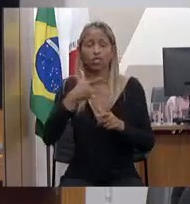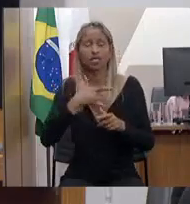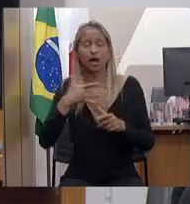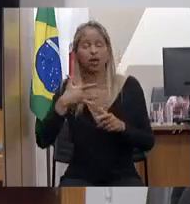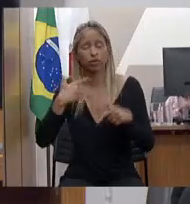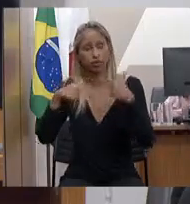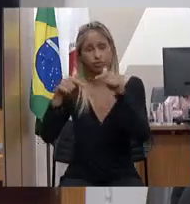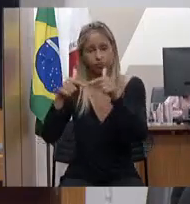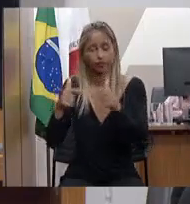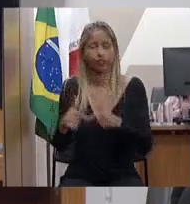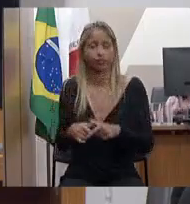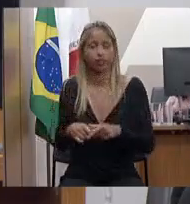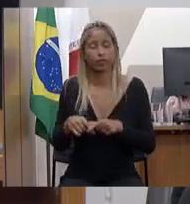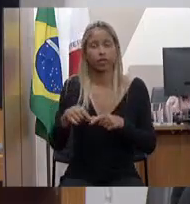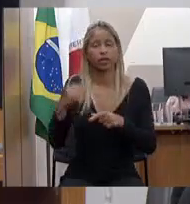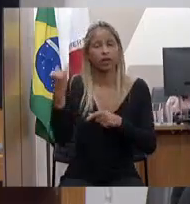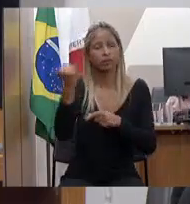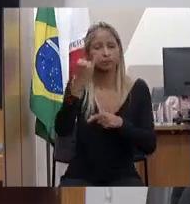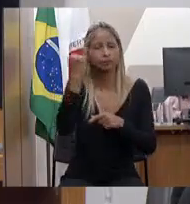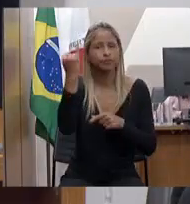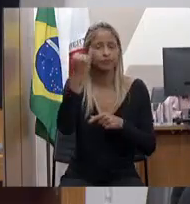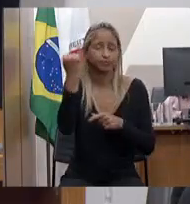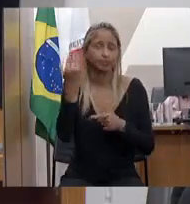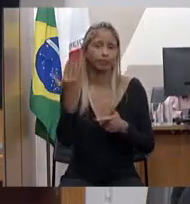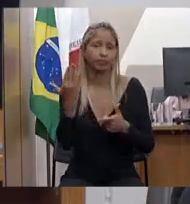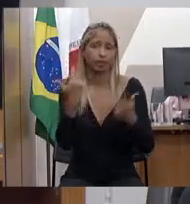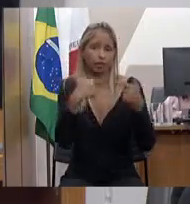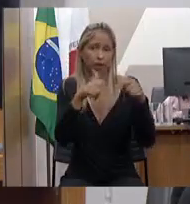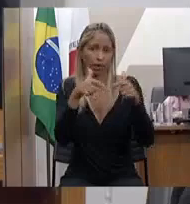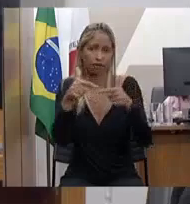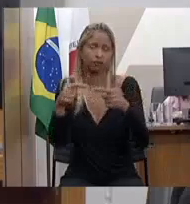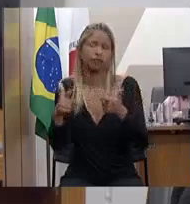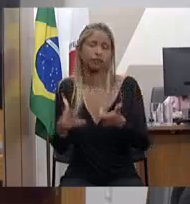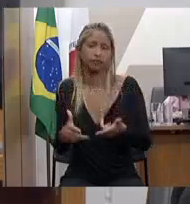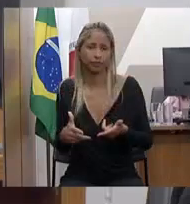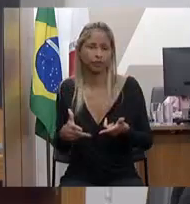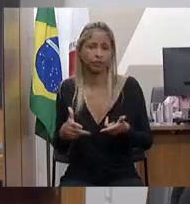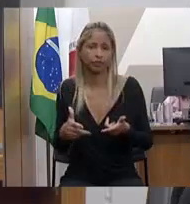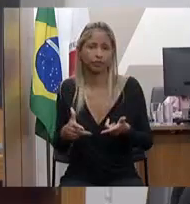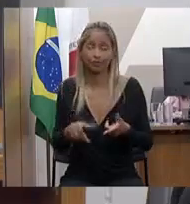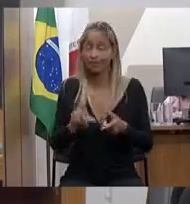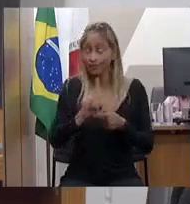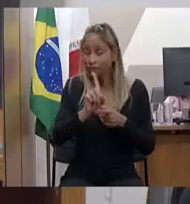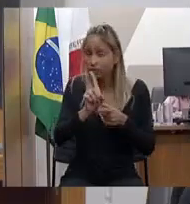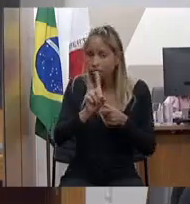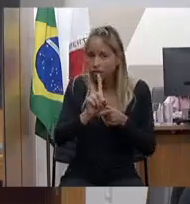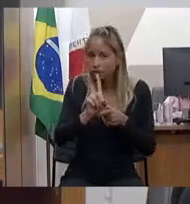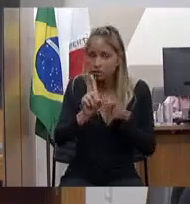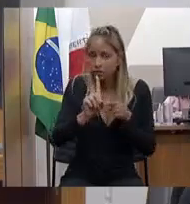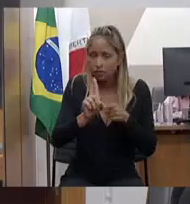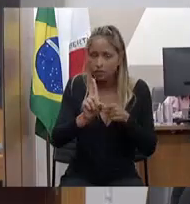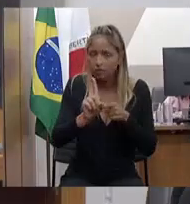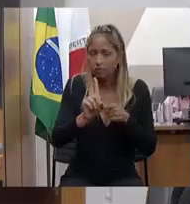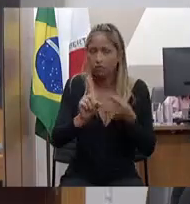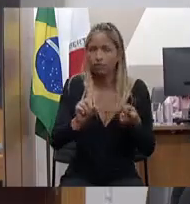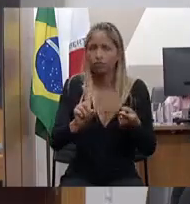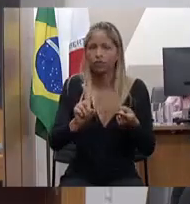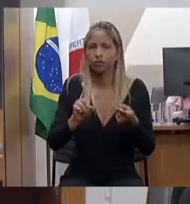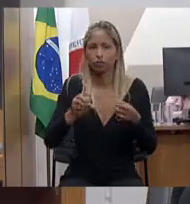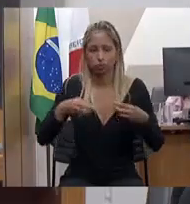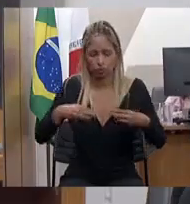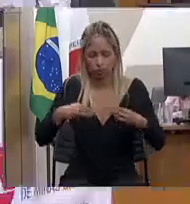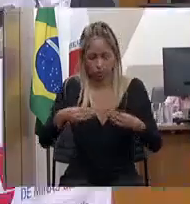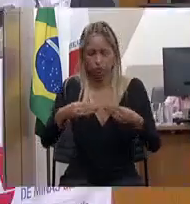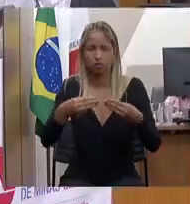Trabalhador a importância do SUS para saúde do trabalhador não é só não é só né o Ministério